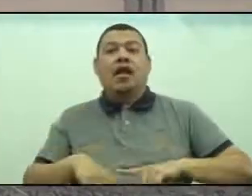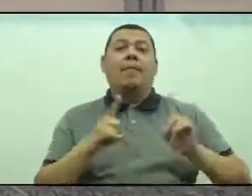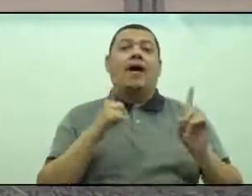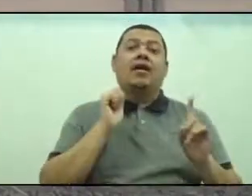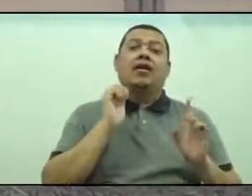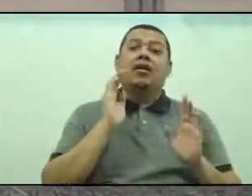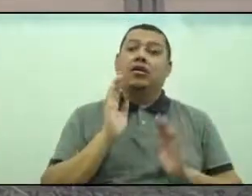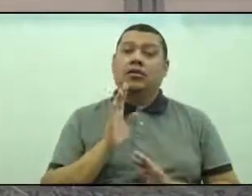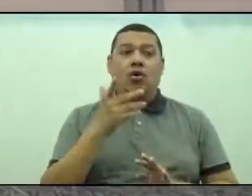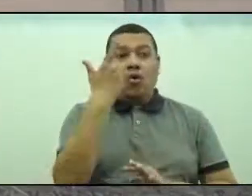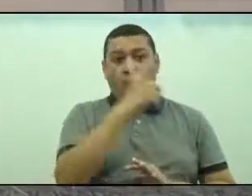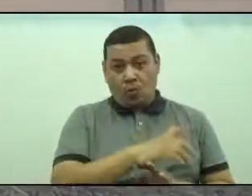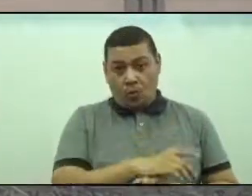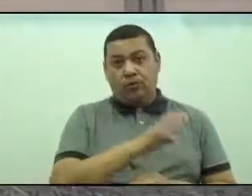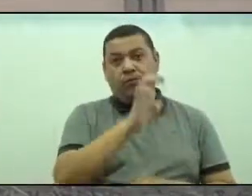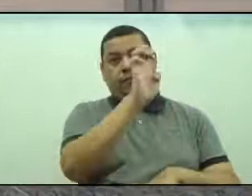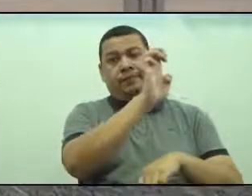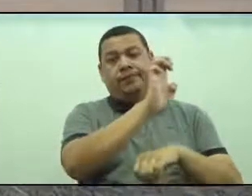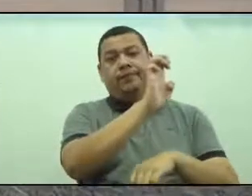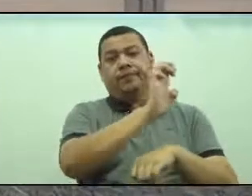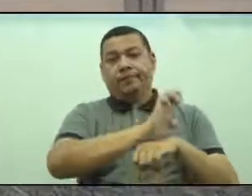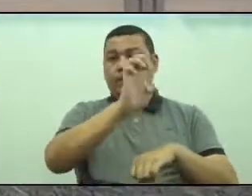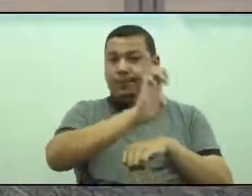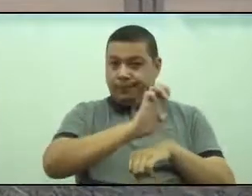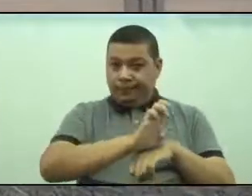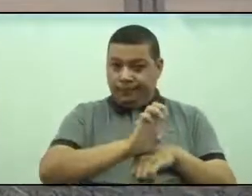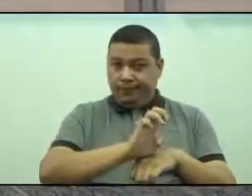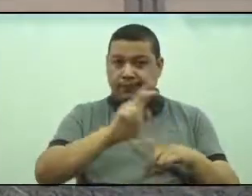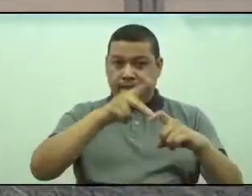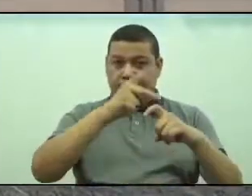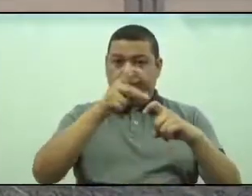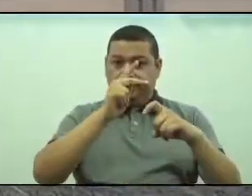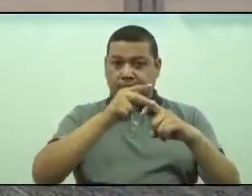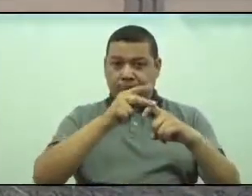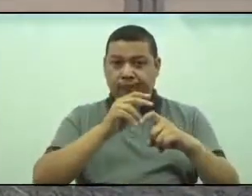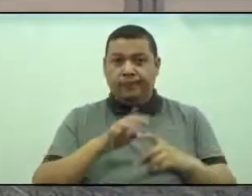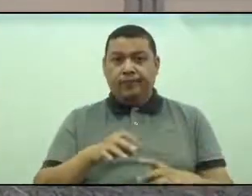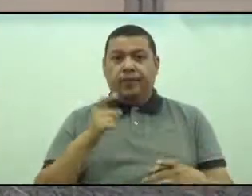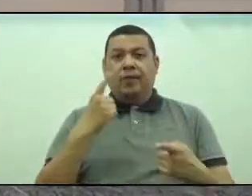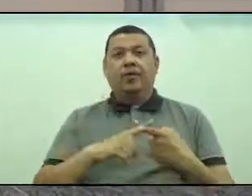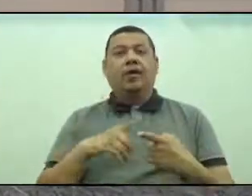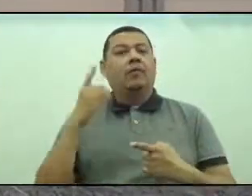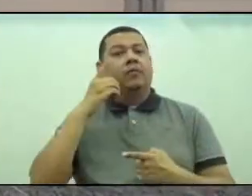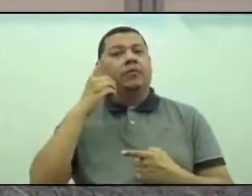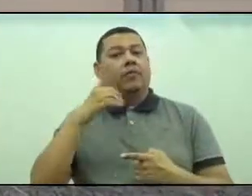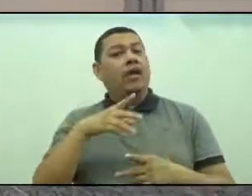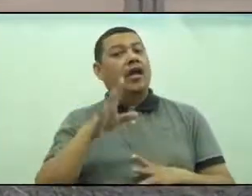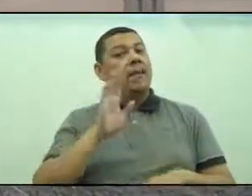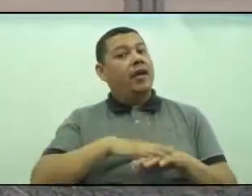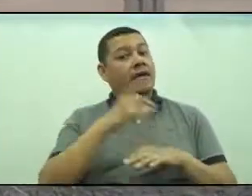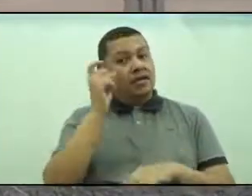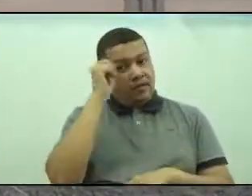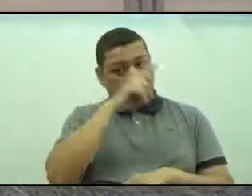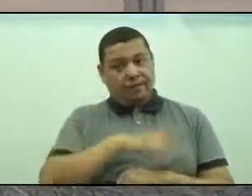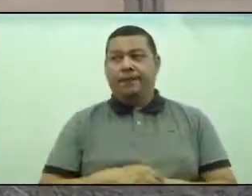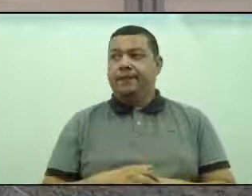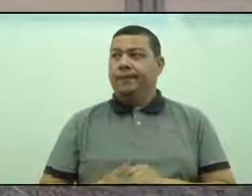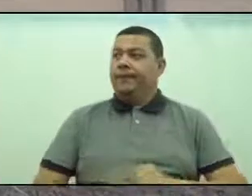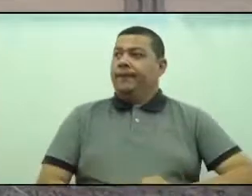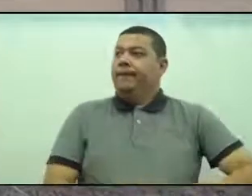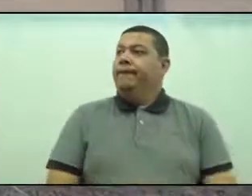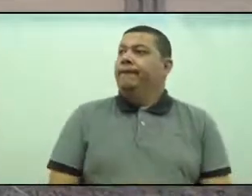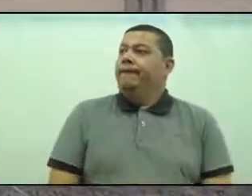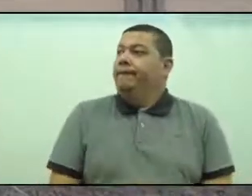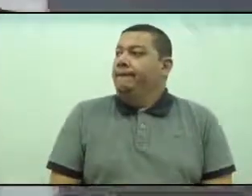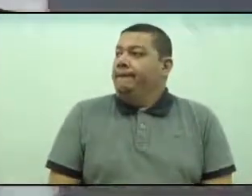unidades do estado, quem teria totalmente essa aproximação com o governo do estado são os nossos deputados estaduais. Obrigado, vereador. Presidente, eu preciso